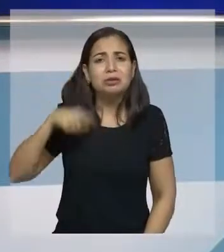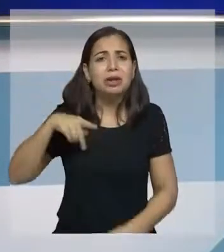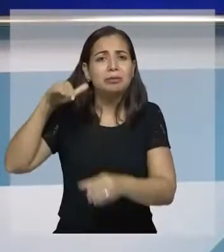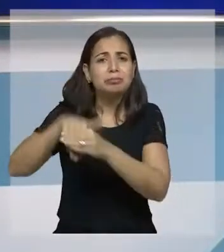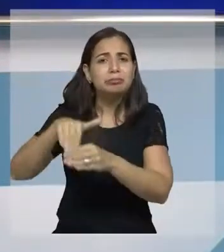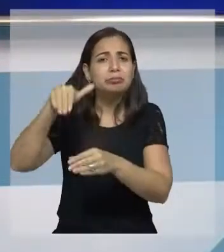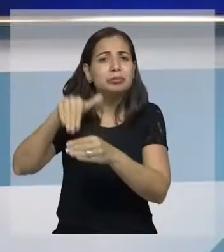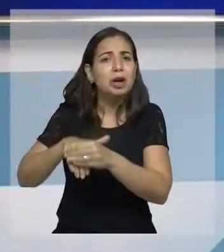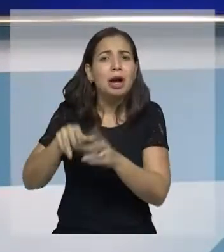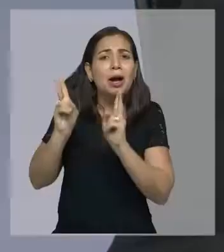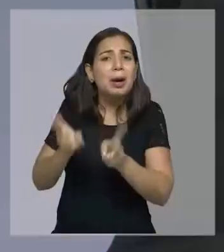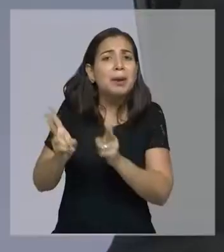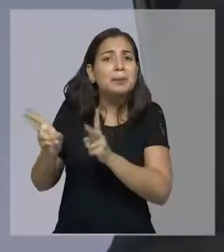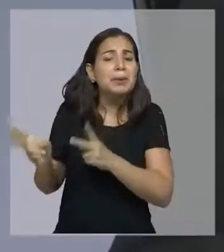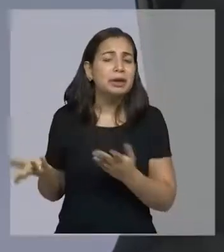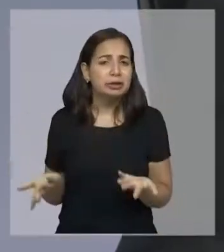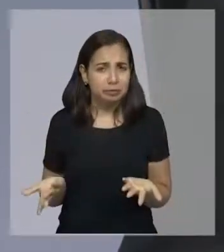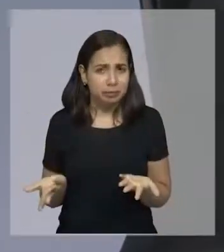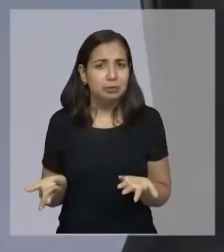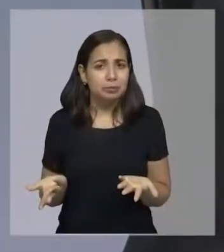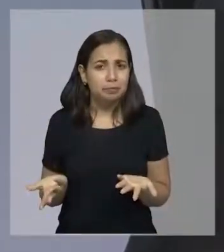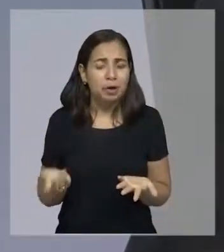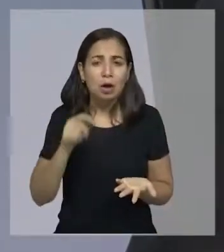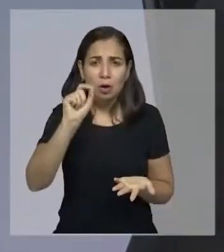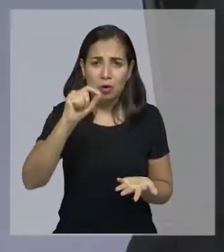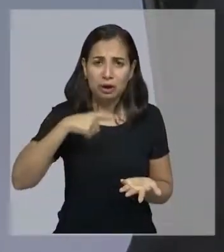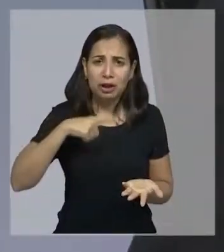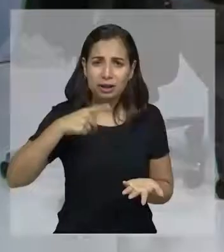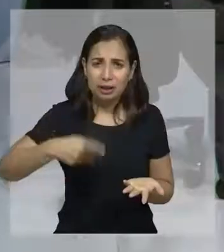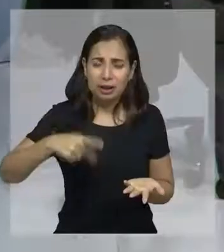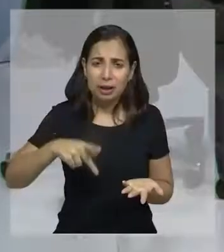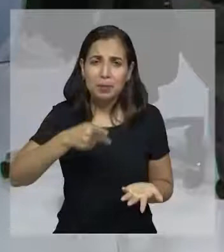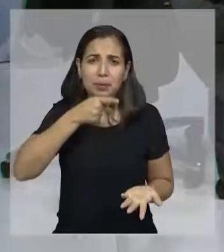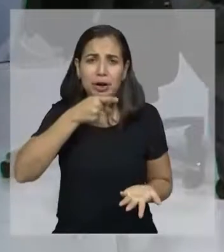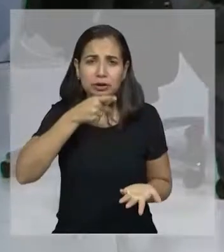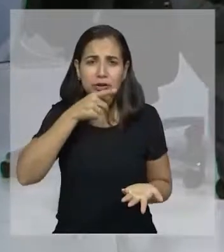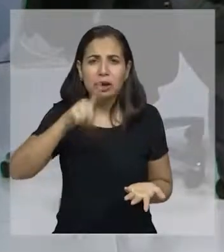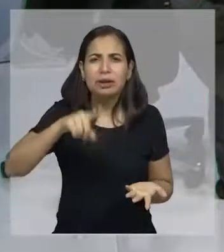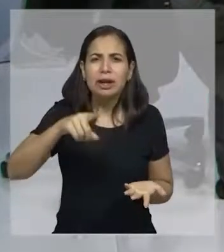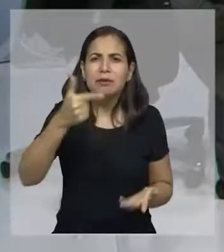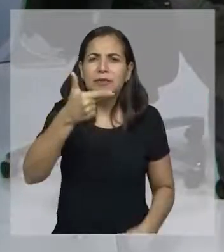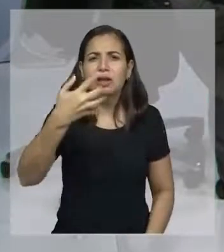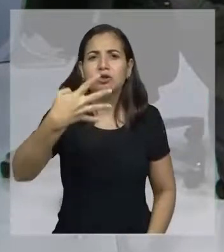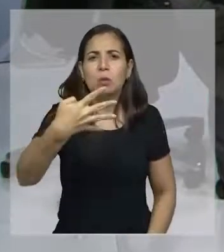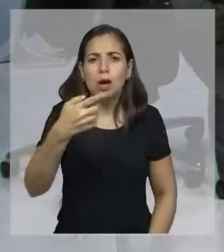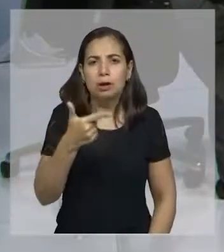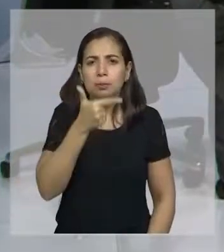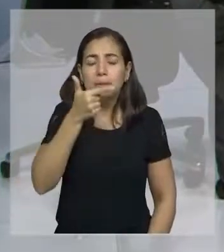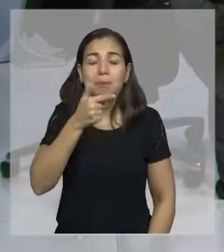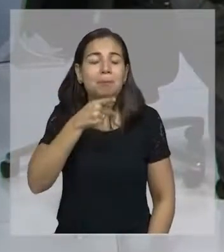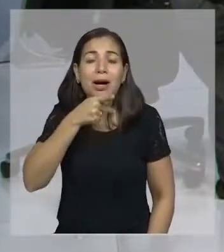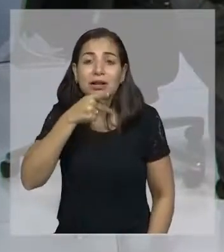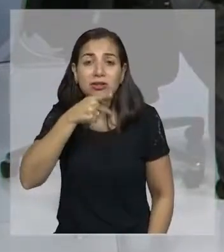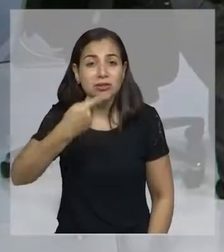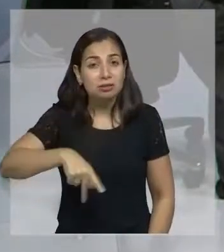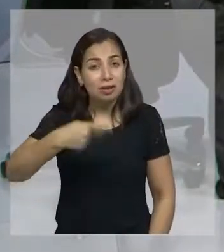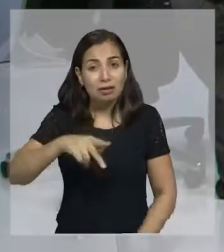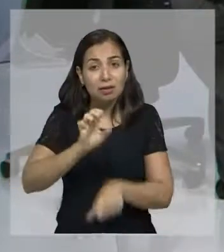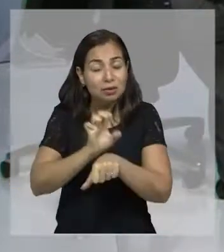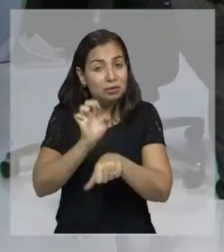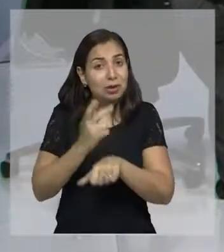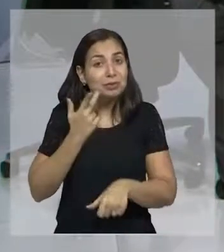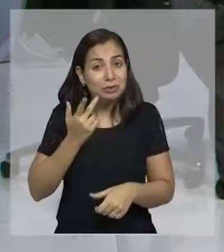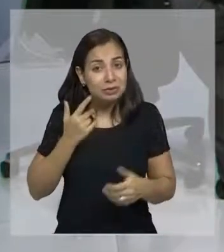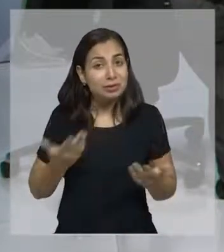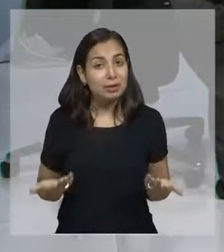que está montada no estado do Ceará reúne hoje 24 partidos. Tá bom?